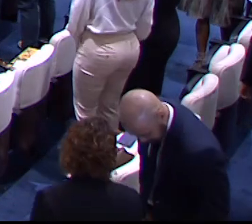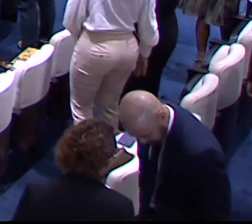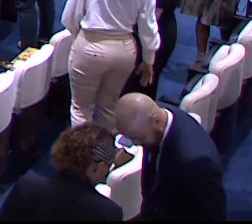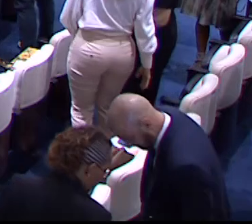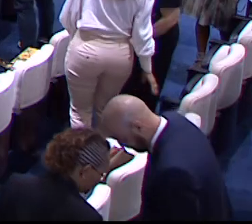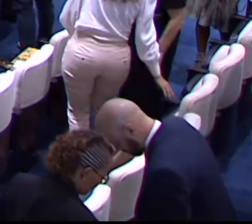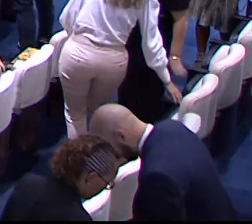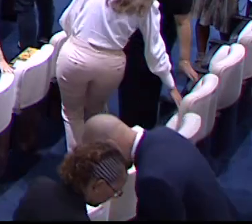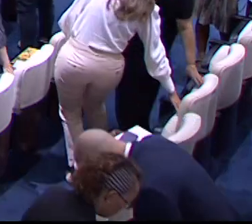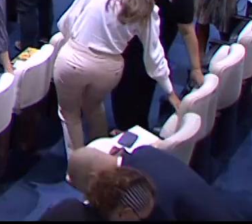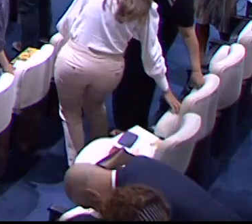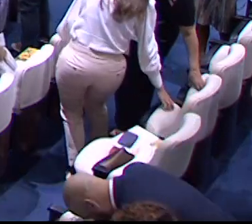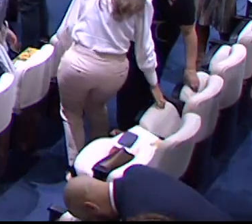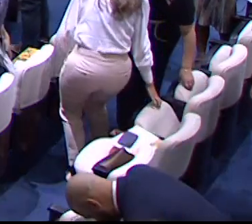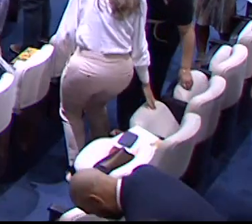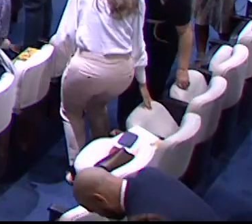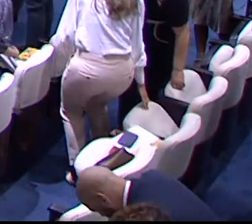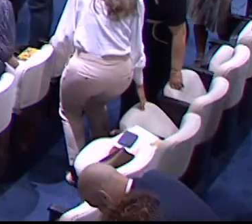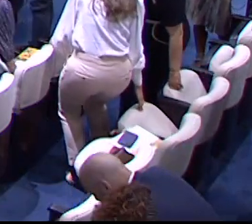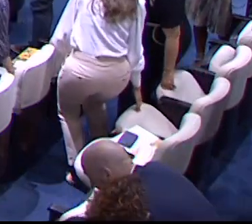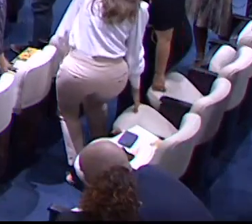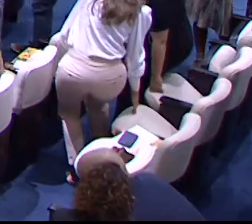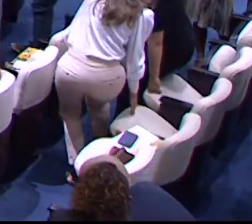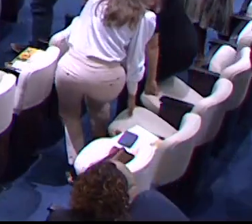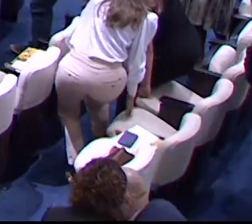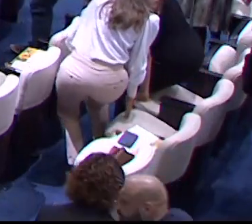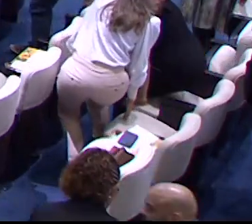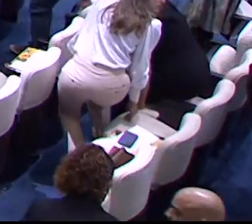Queiram tomar seus lugares.